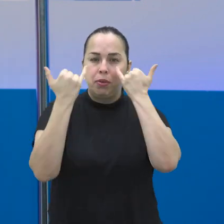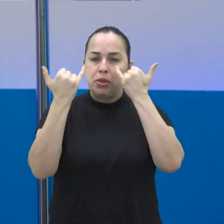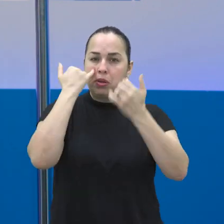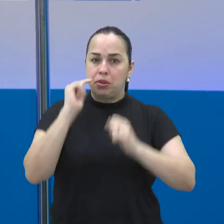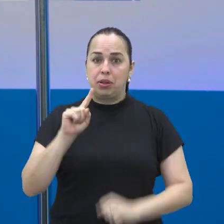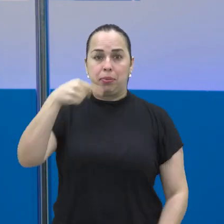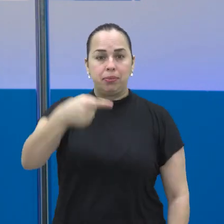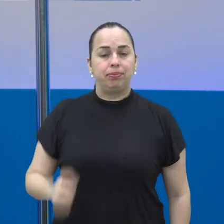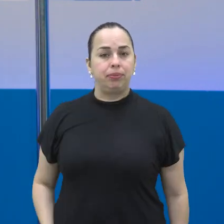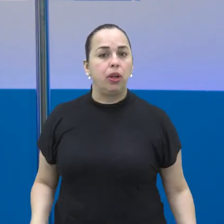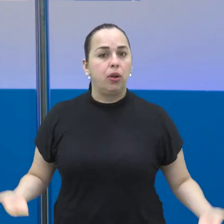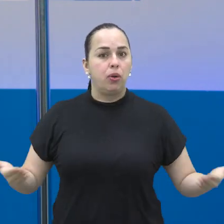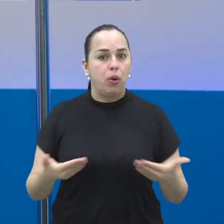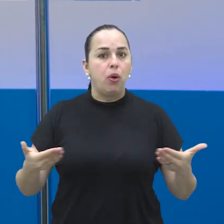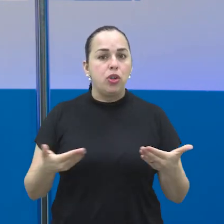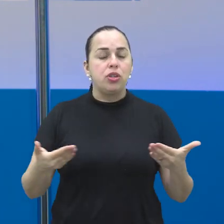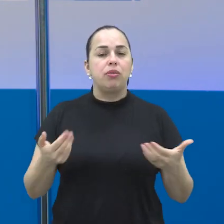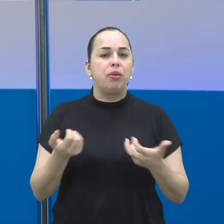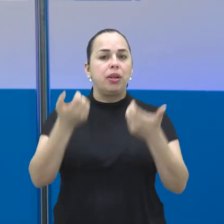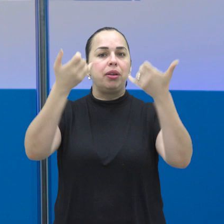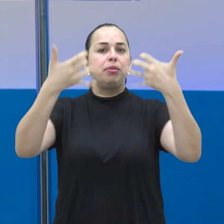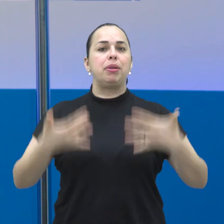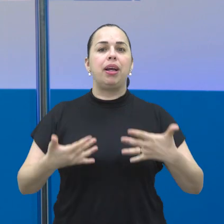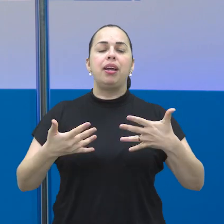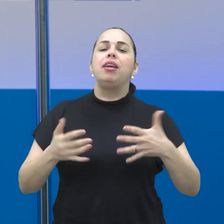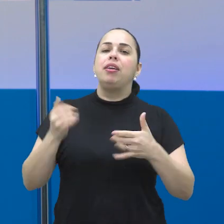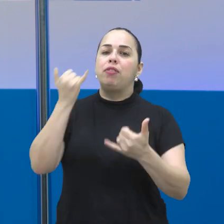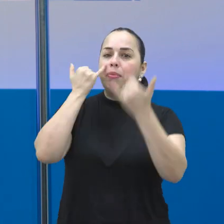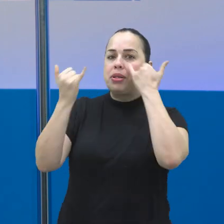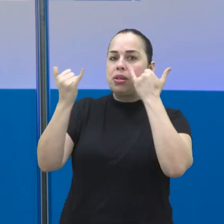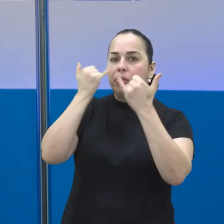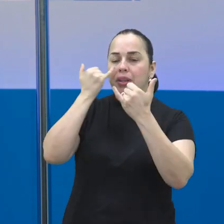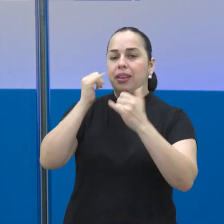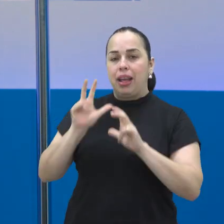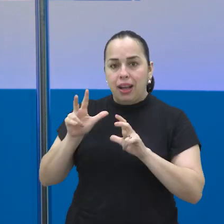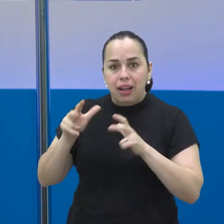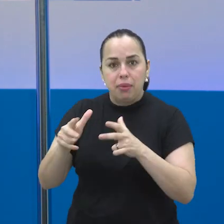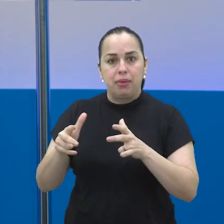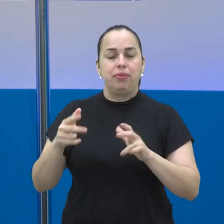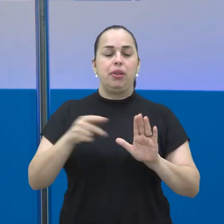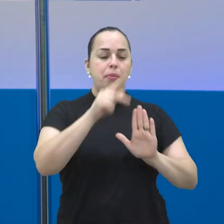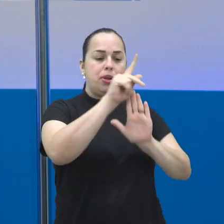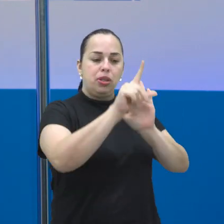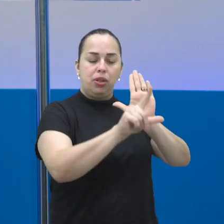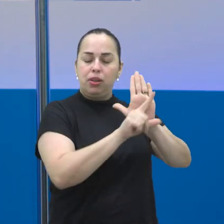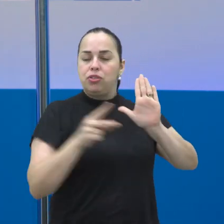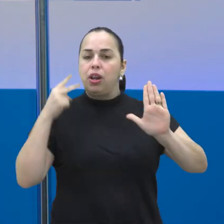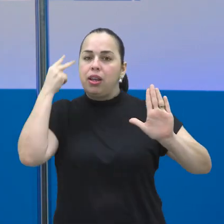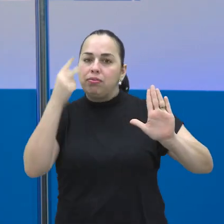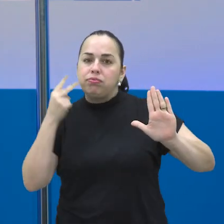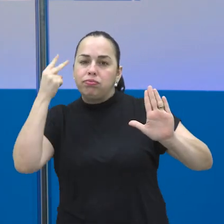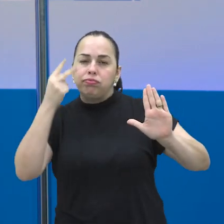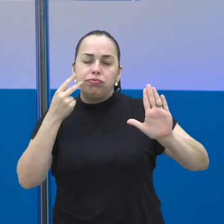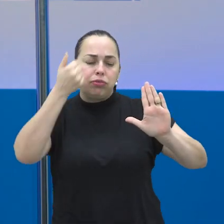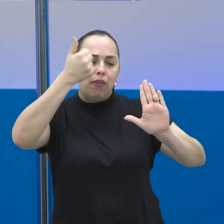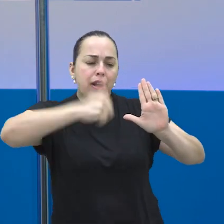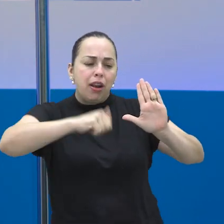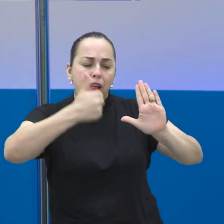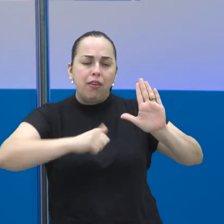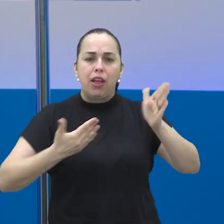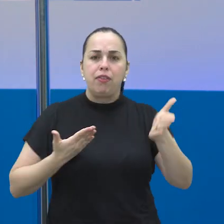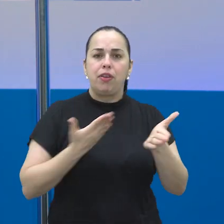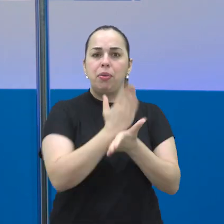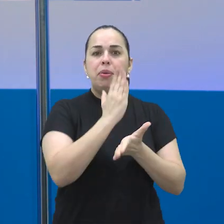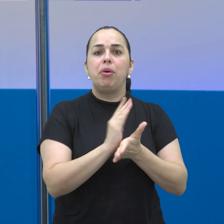começa o boletim de hoje com informação sobre a Câmara. O projeto aprovado pelos vereadores autoriza a Prefeitura a implantar